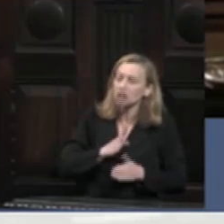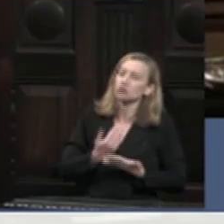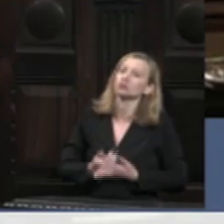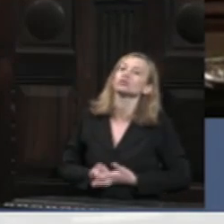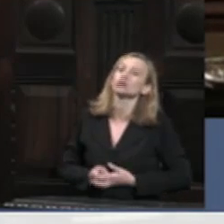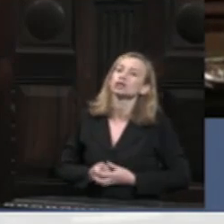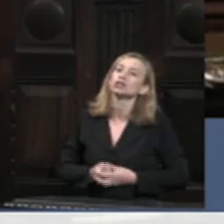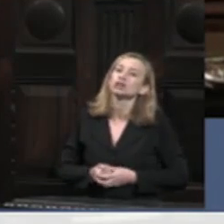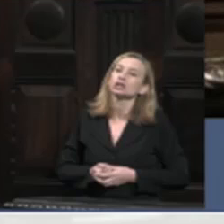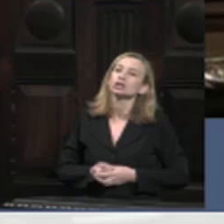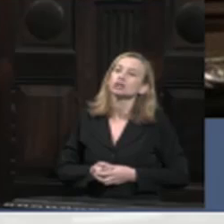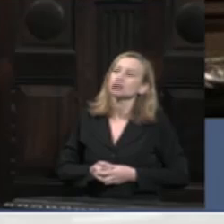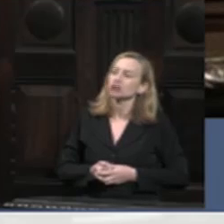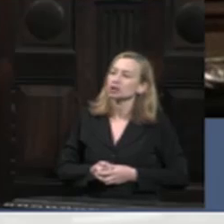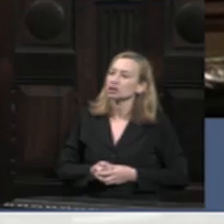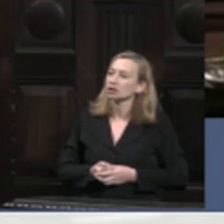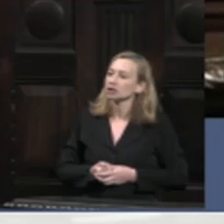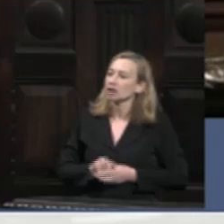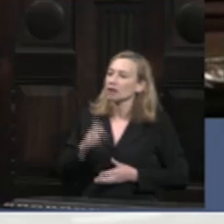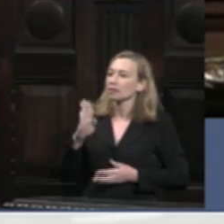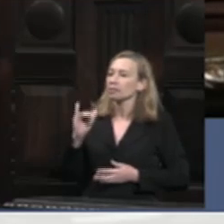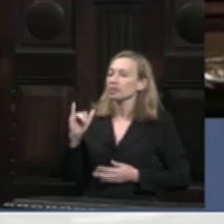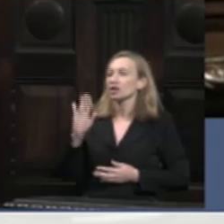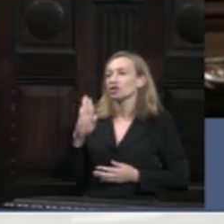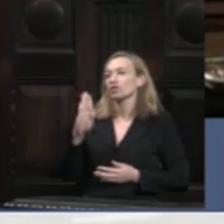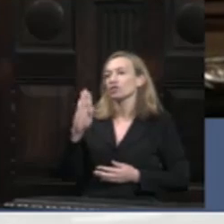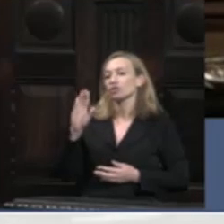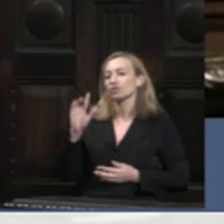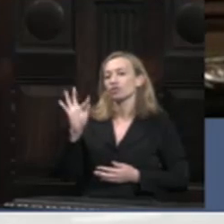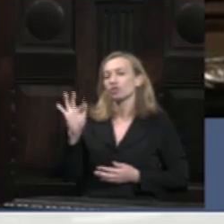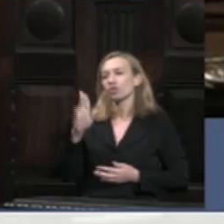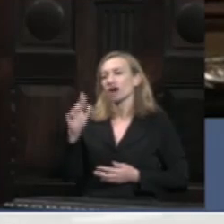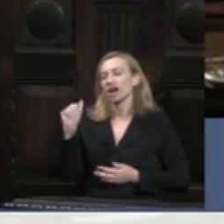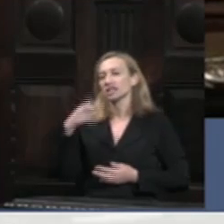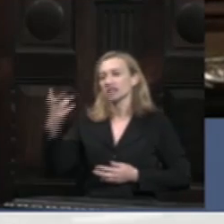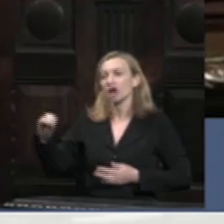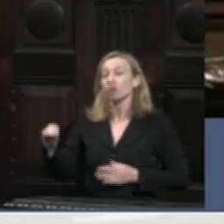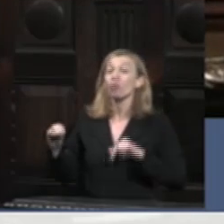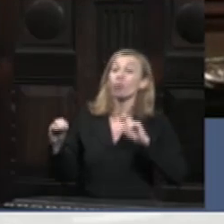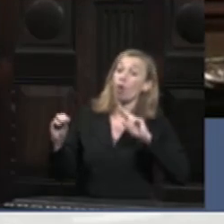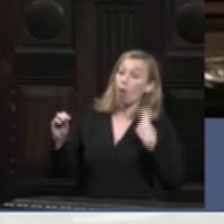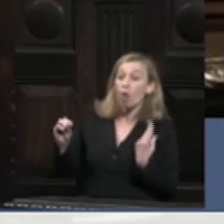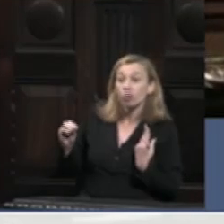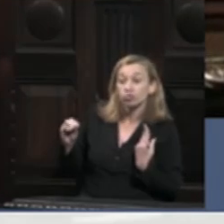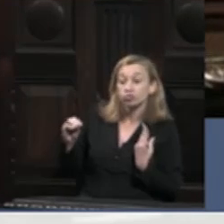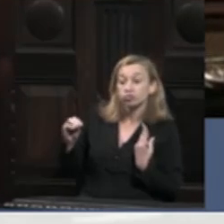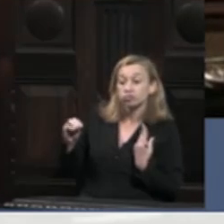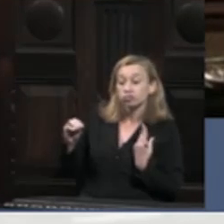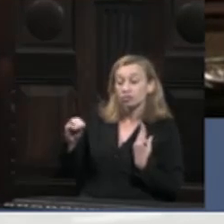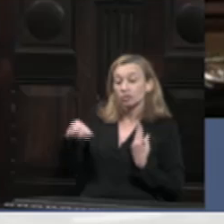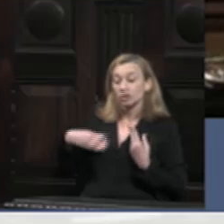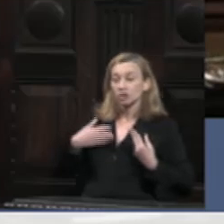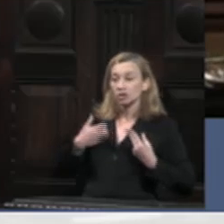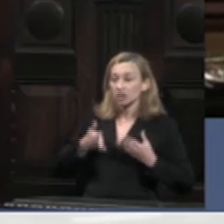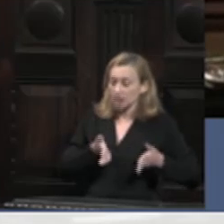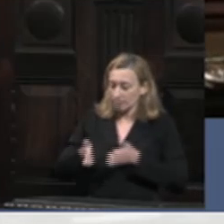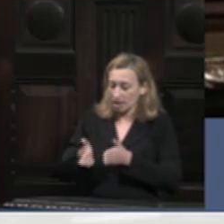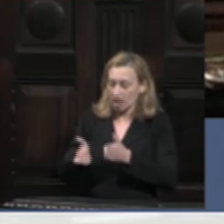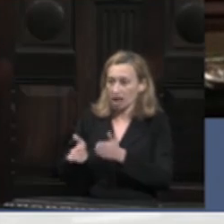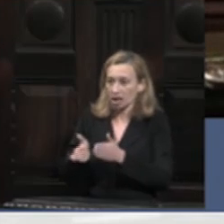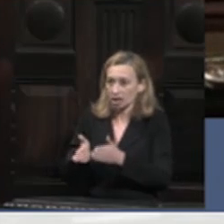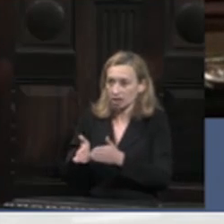superável, que as conjunturas são dinâmicas porque históricas, portanto podem ser superadas.